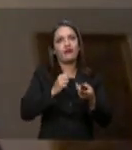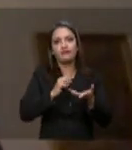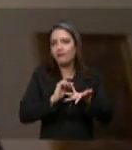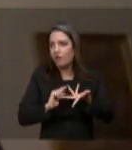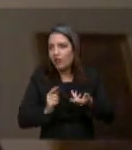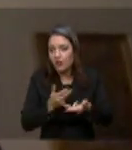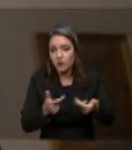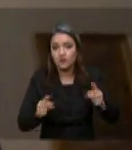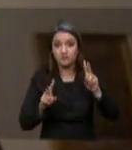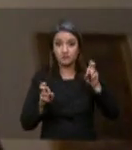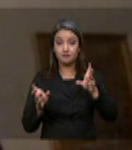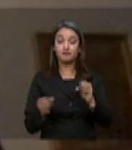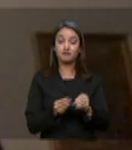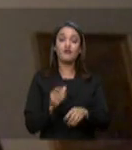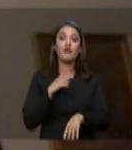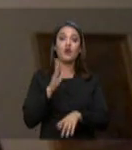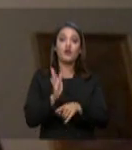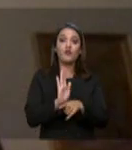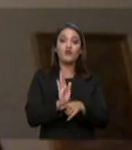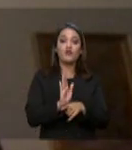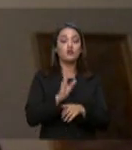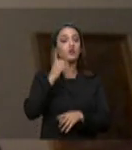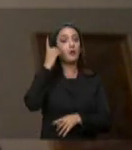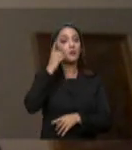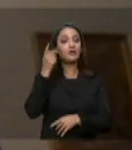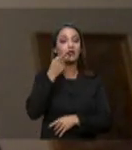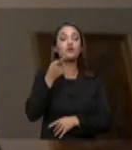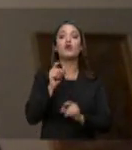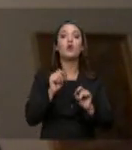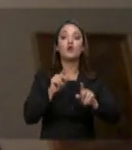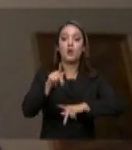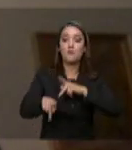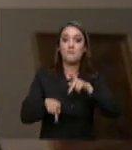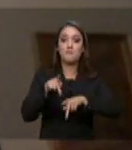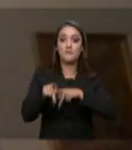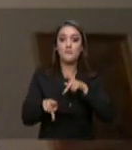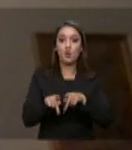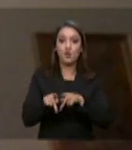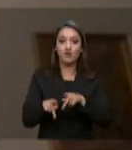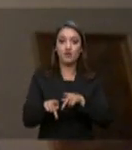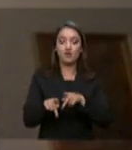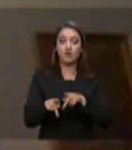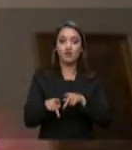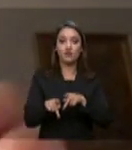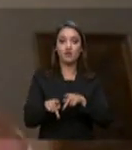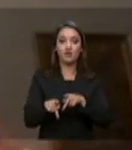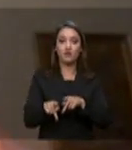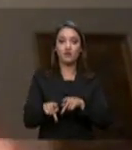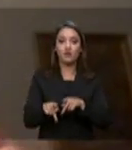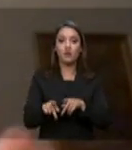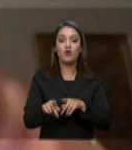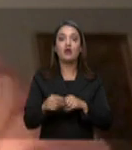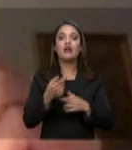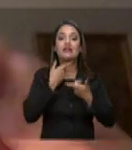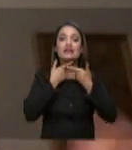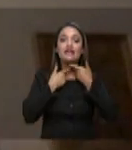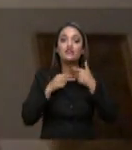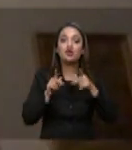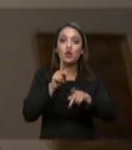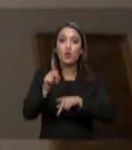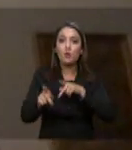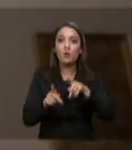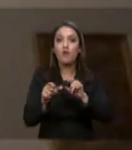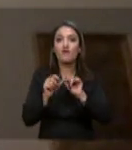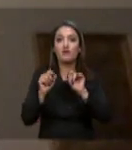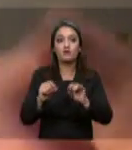em vídeo o deputado disco povo deseja que o povo